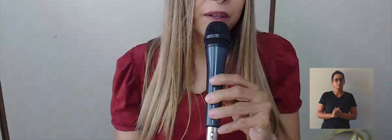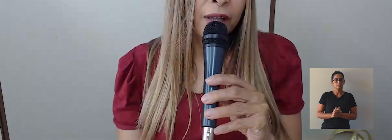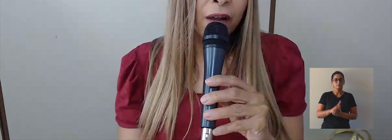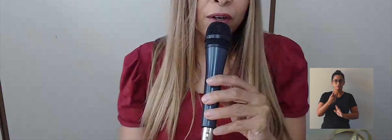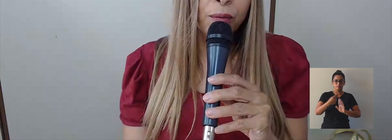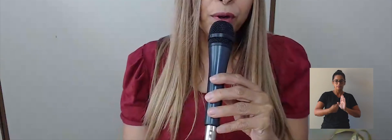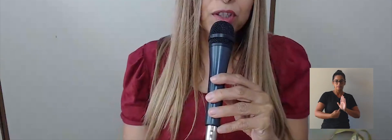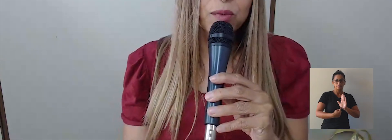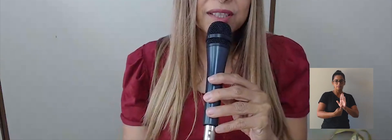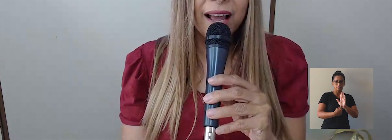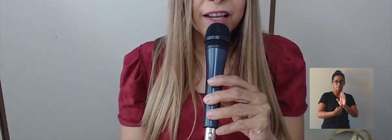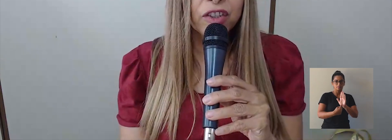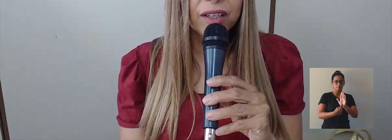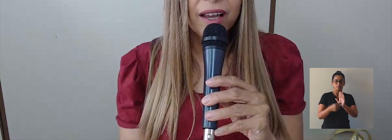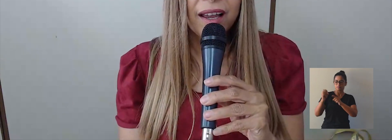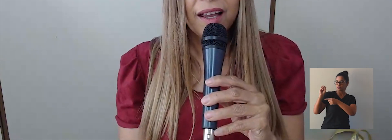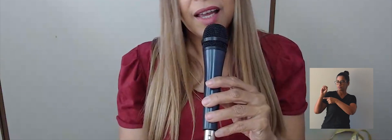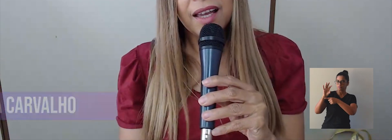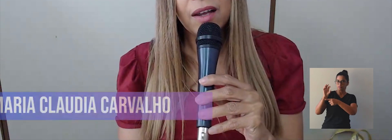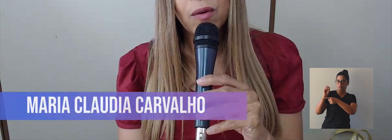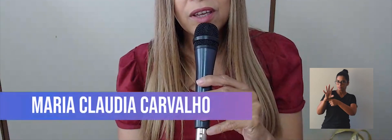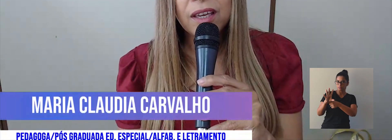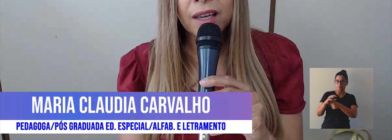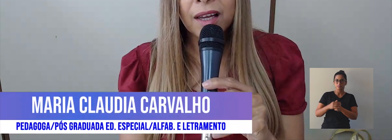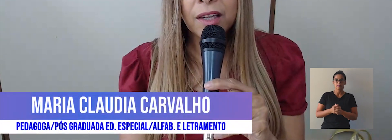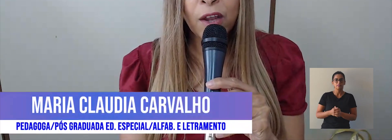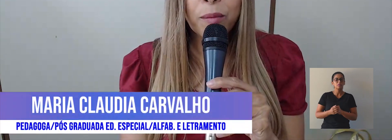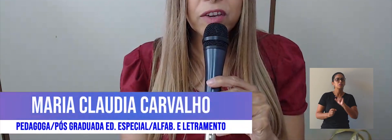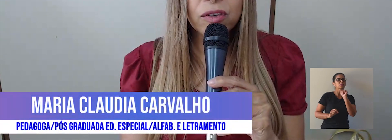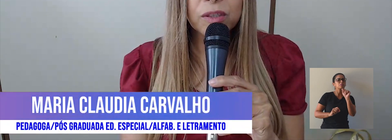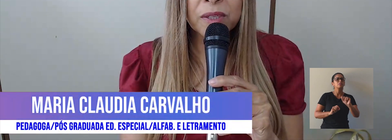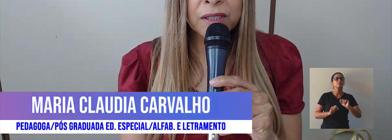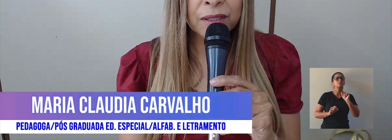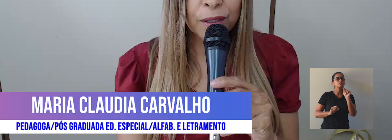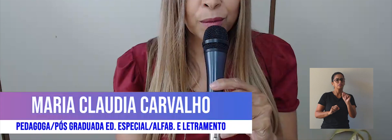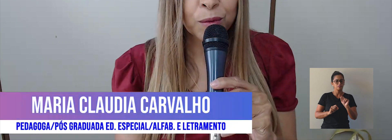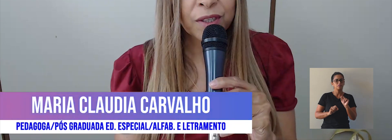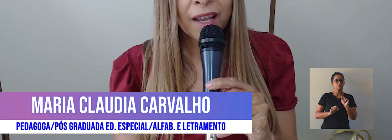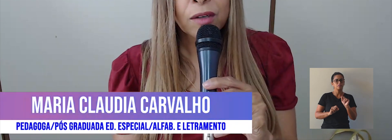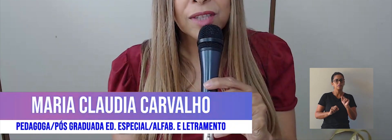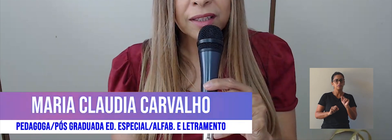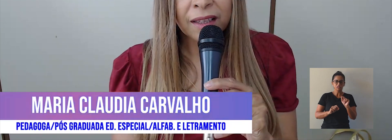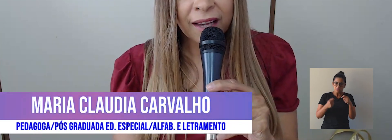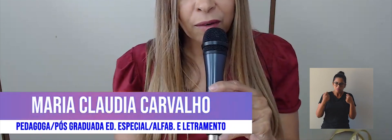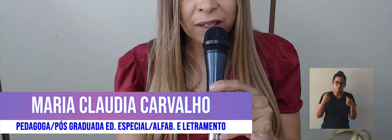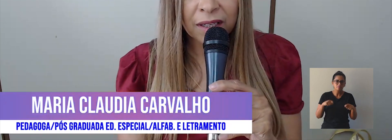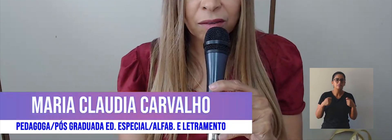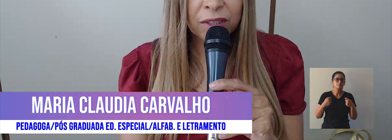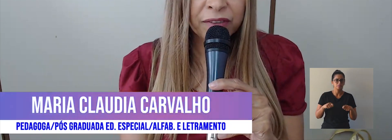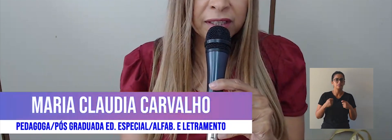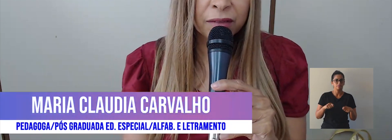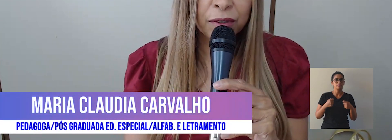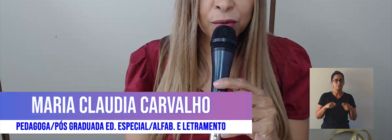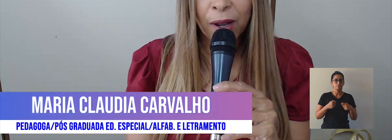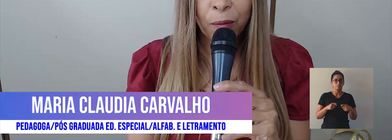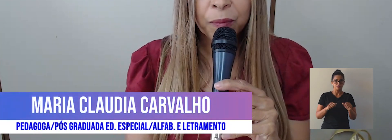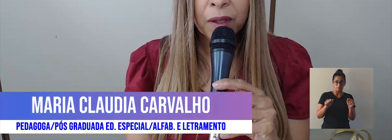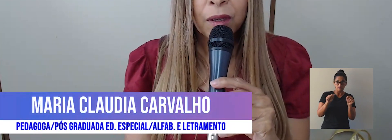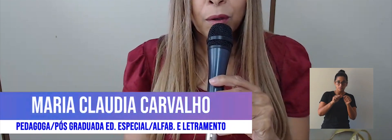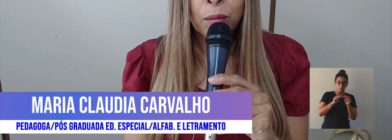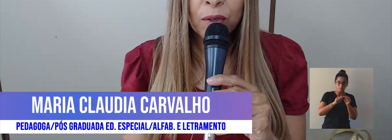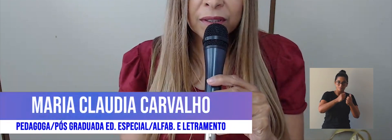verificar, agora no próximo slide, o que realmente nós precisamos nos atentar com a criança com deficiência